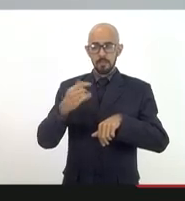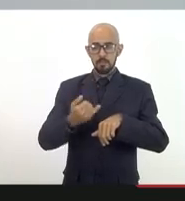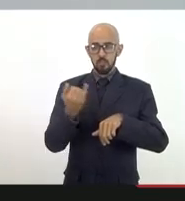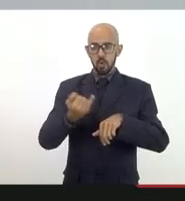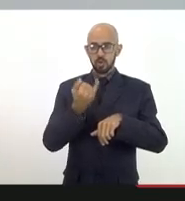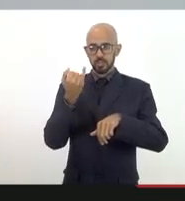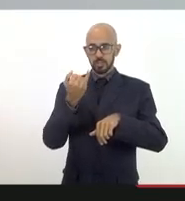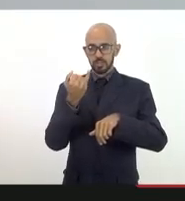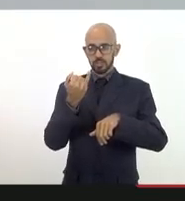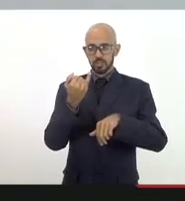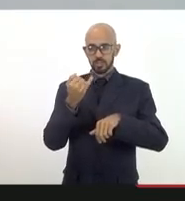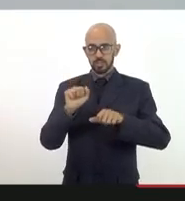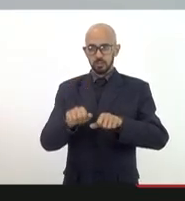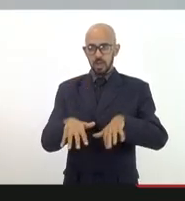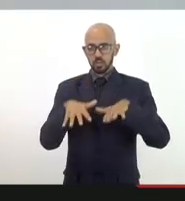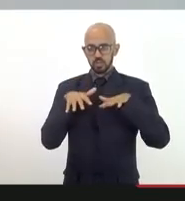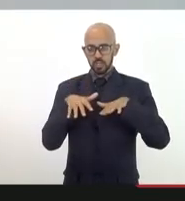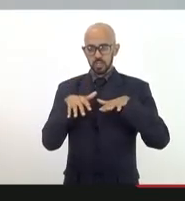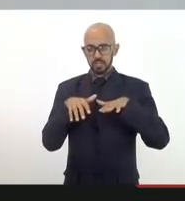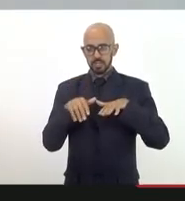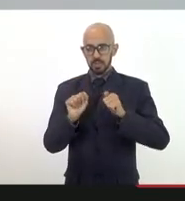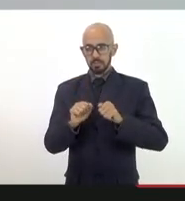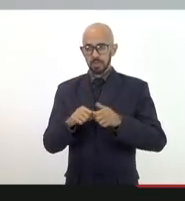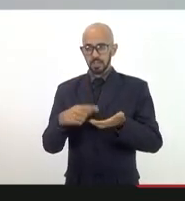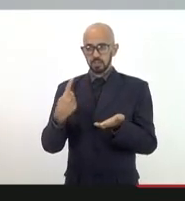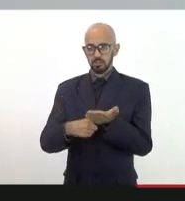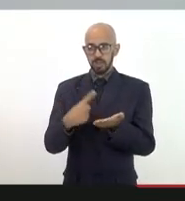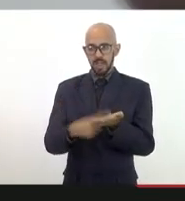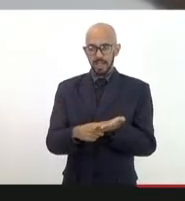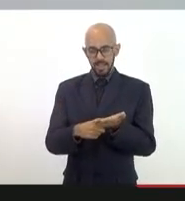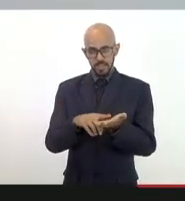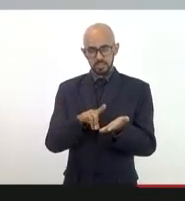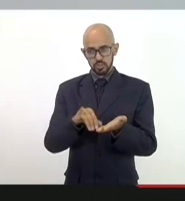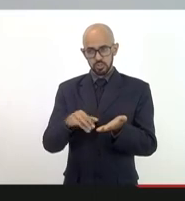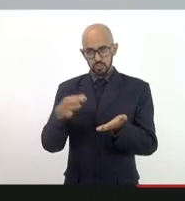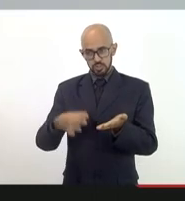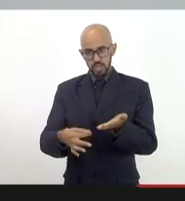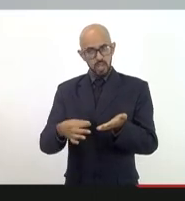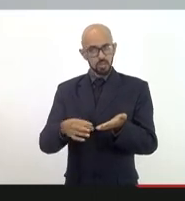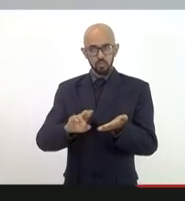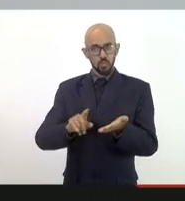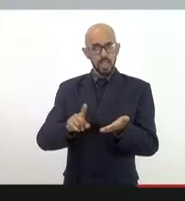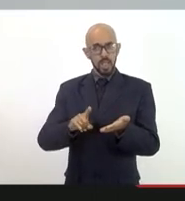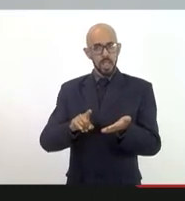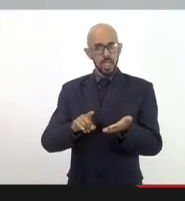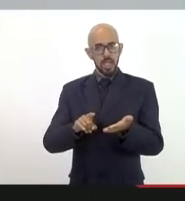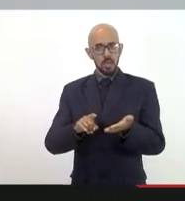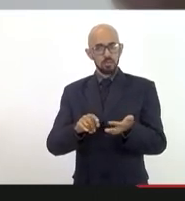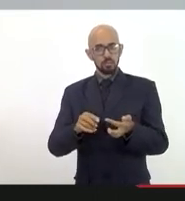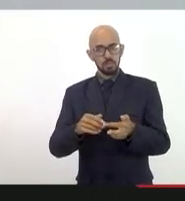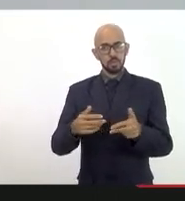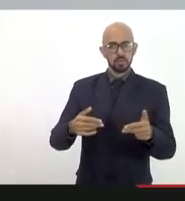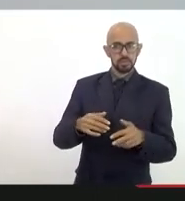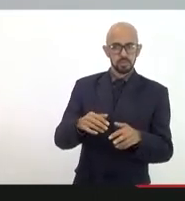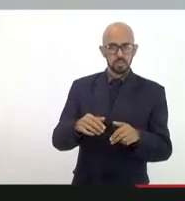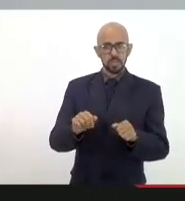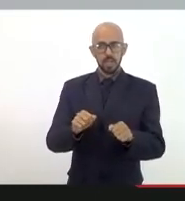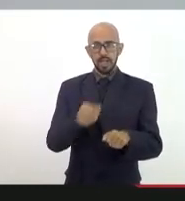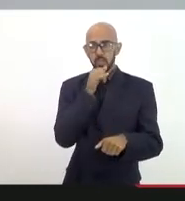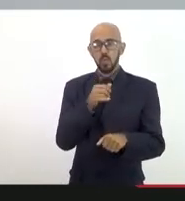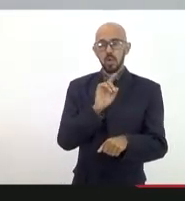demarque essa data, não apenas como uma efeméride, mas como um momento